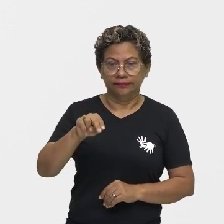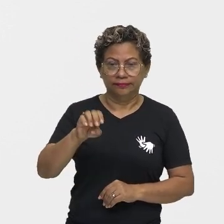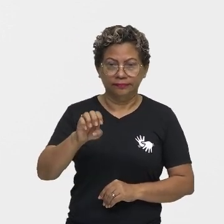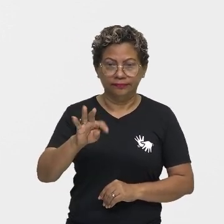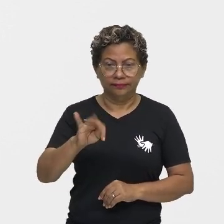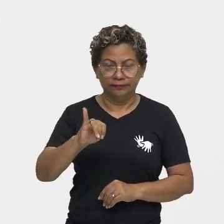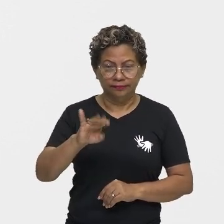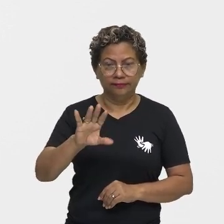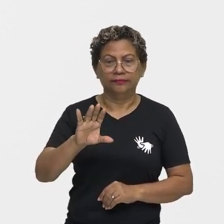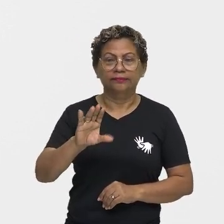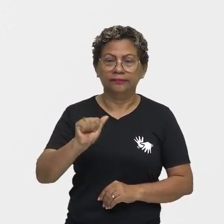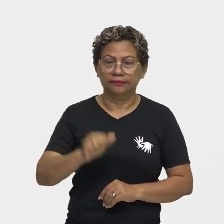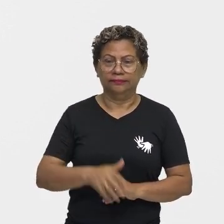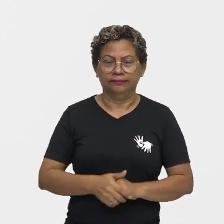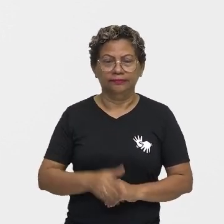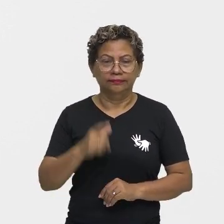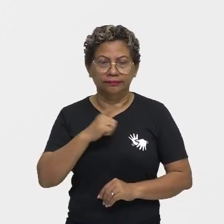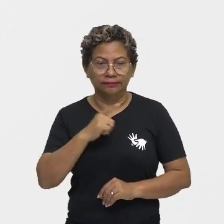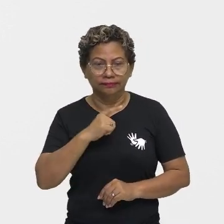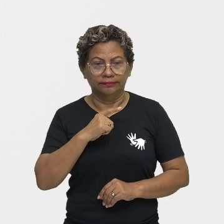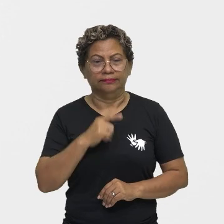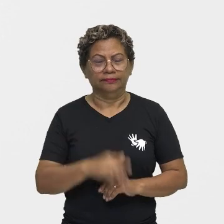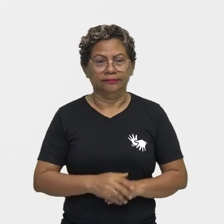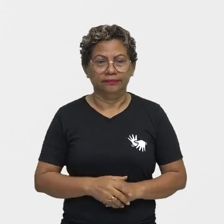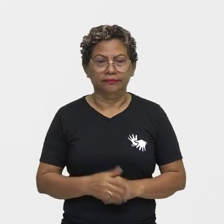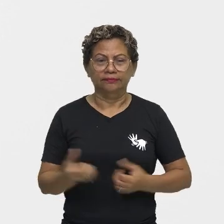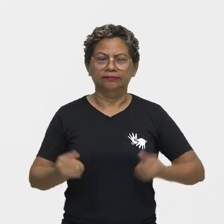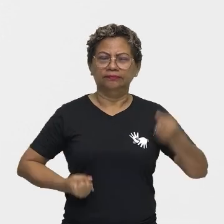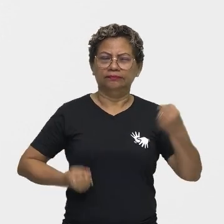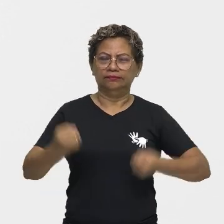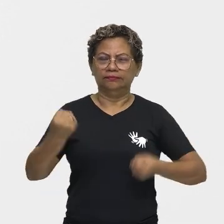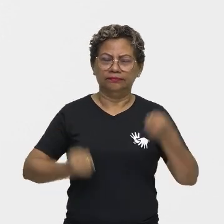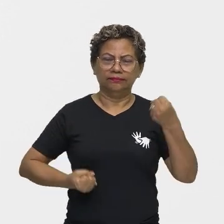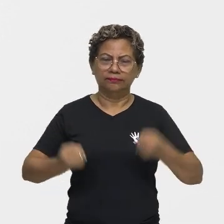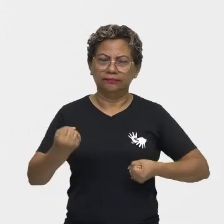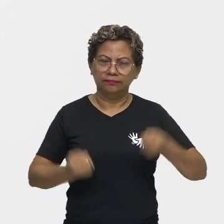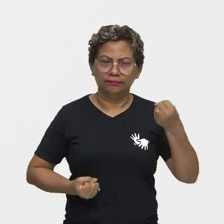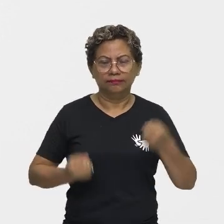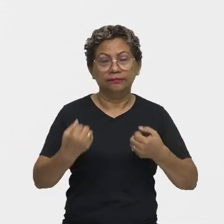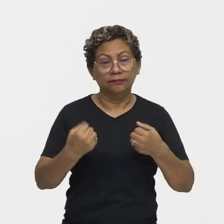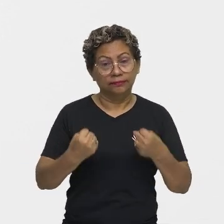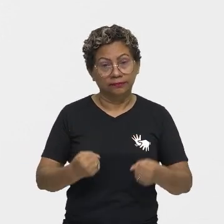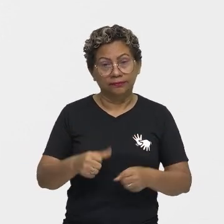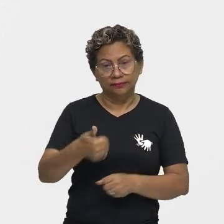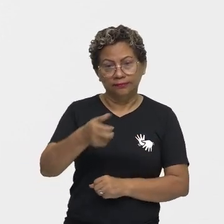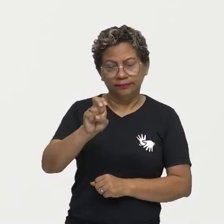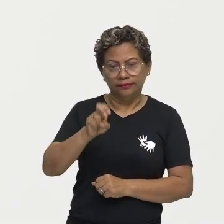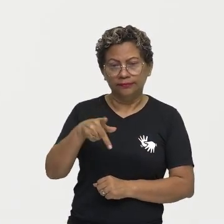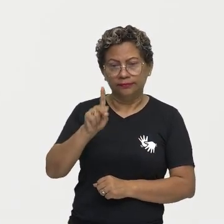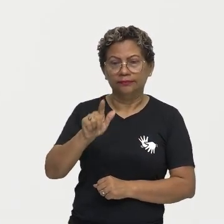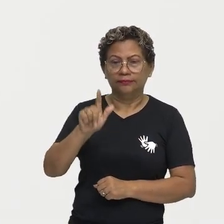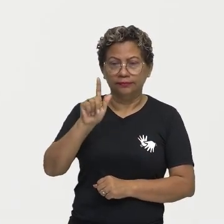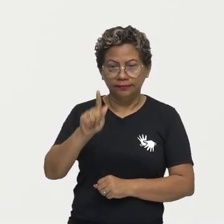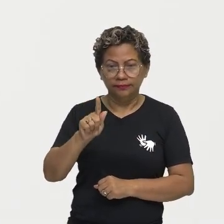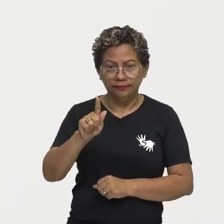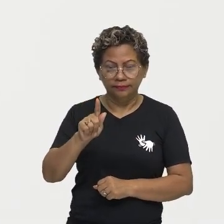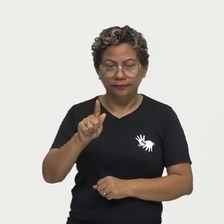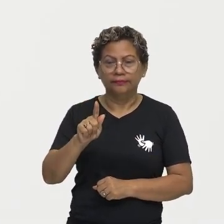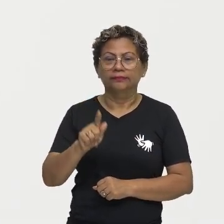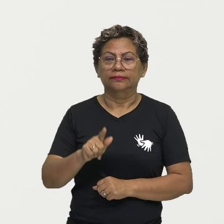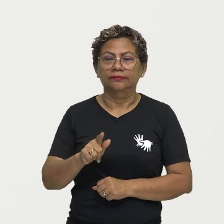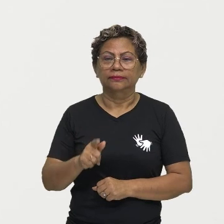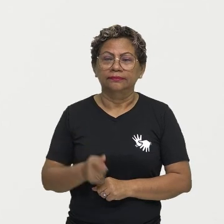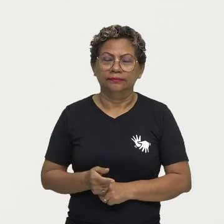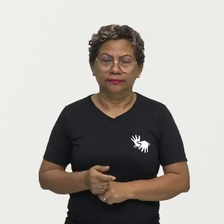metros por segundo em relação ao solo? Gente, aqui a gente vai usar a expressão da energia cinética, é de cálculo,